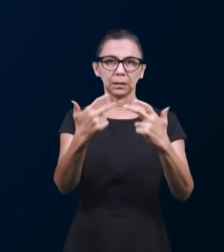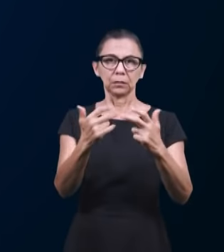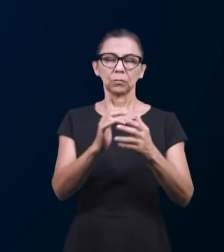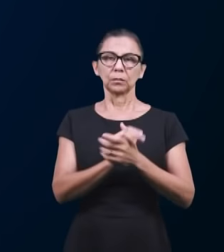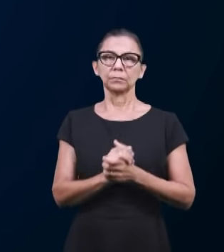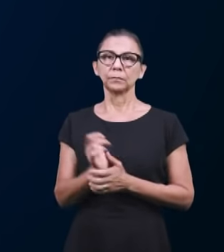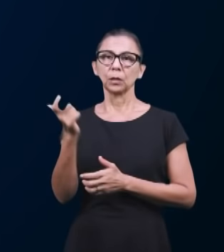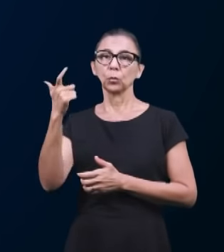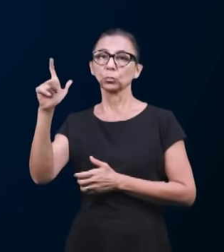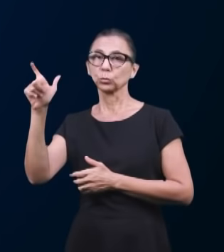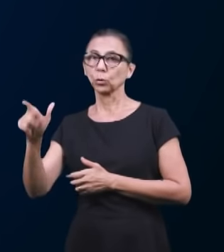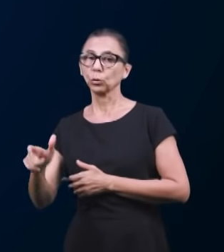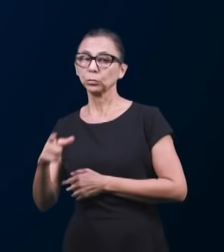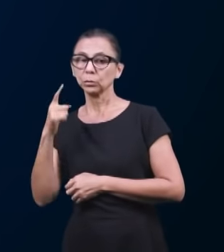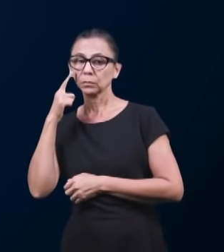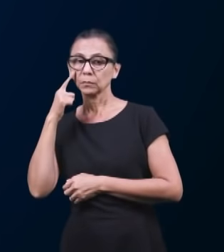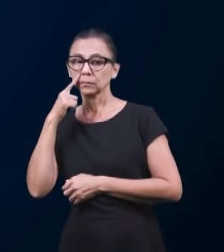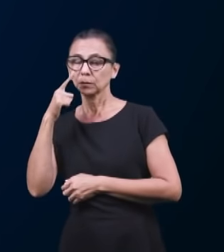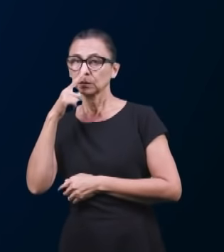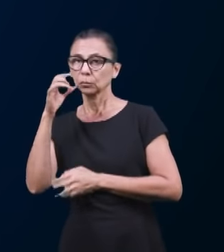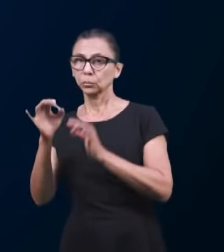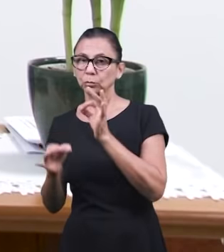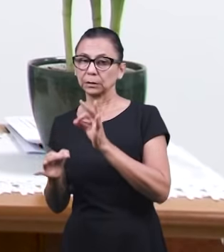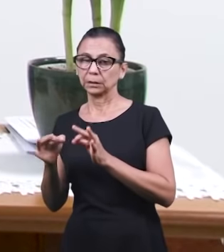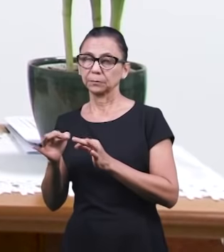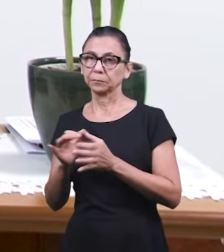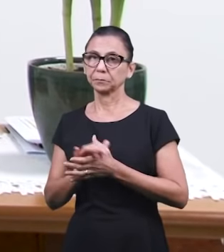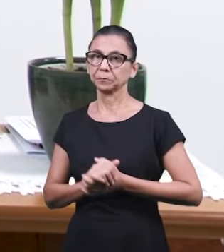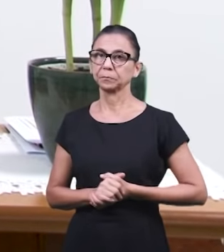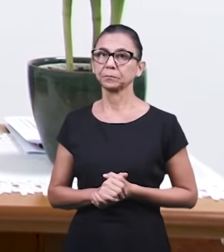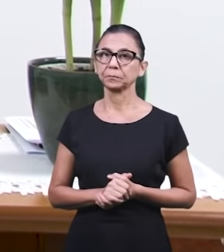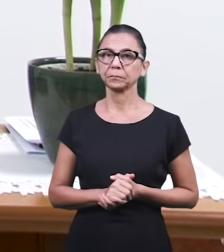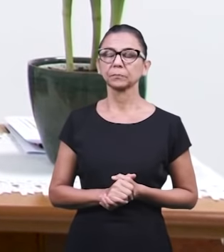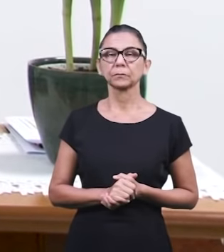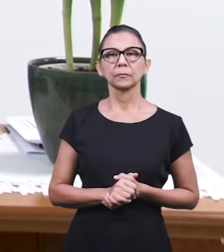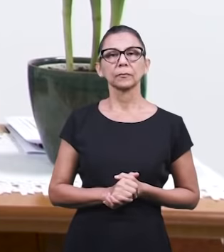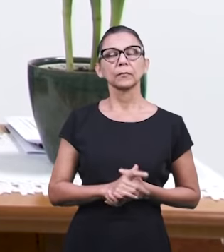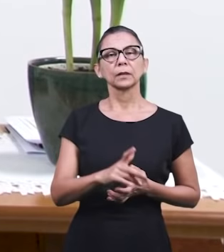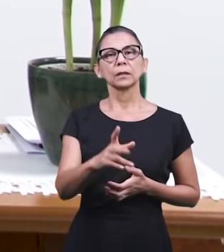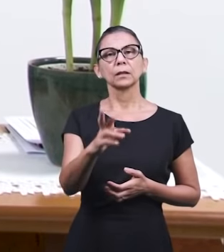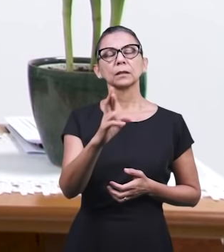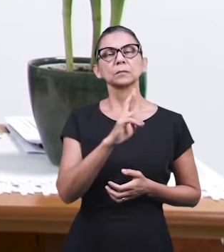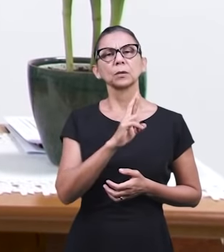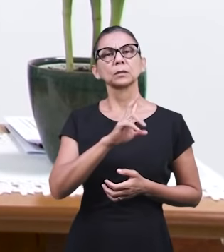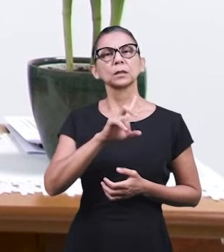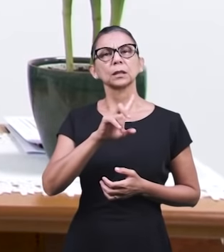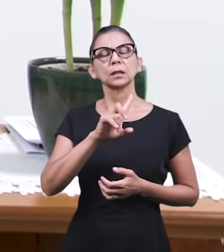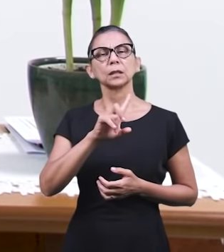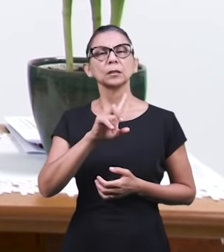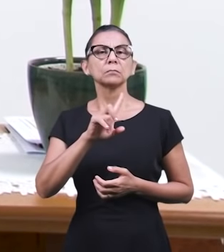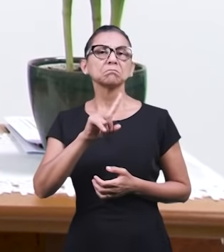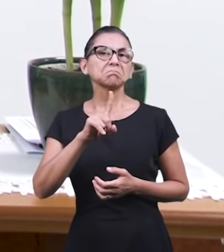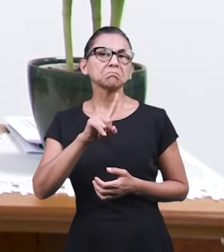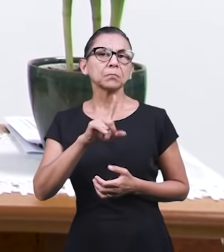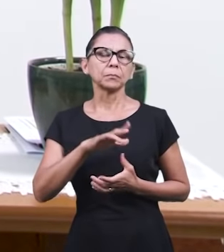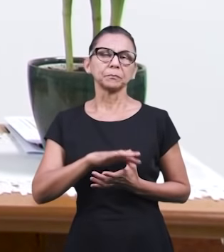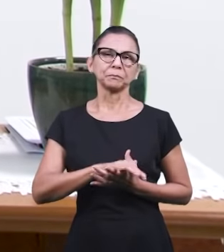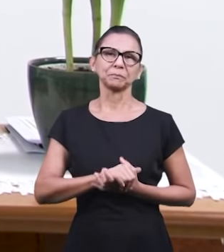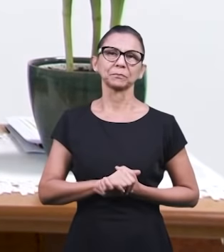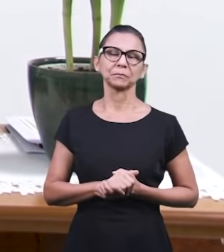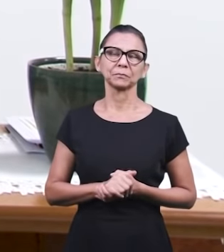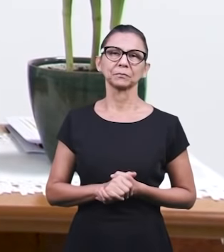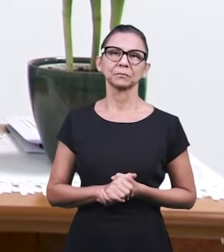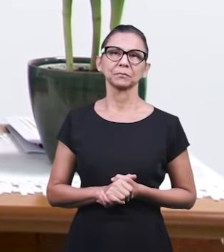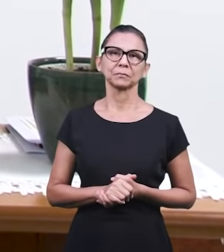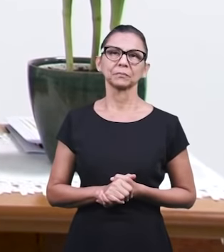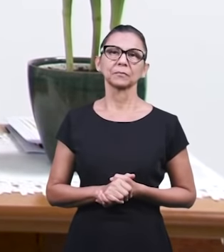pergunta é não. Amém? A paz do Senhor. Muito bem, Diego. A resposta é muito direta, muito objetiva, mas